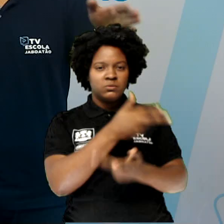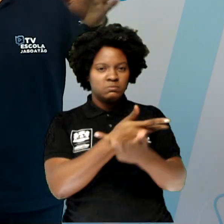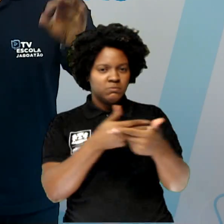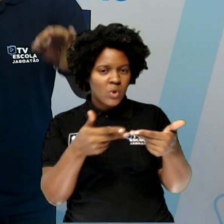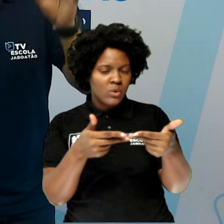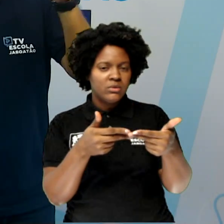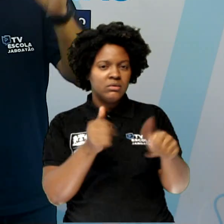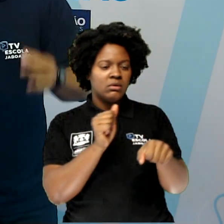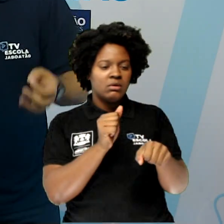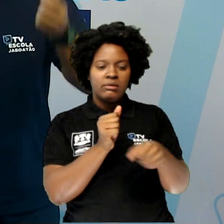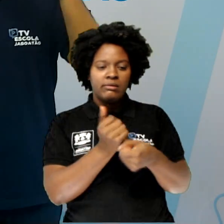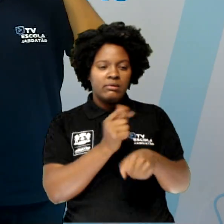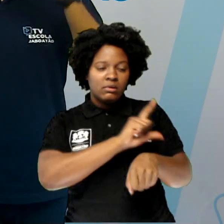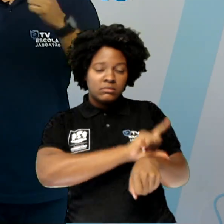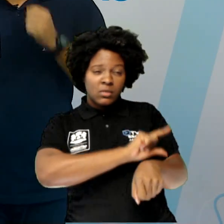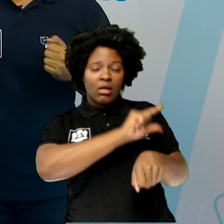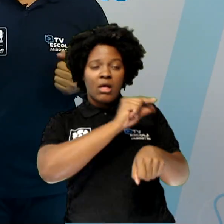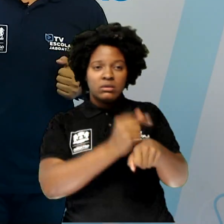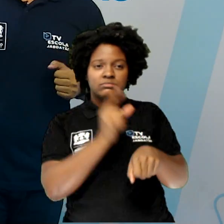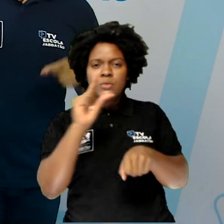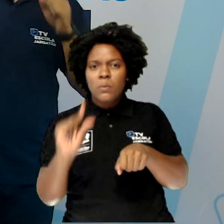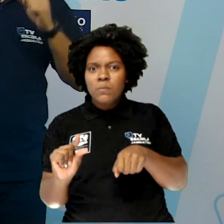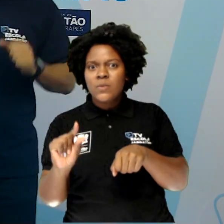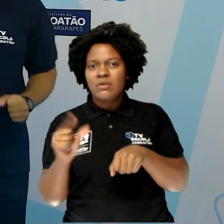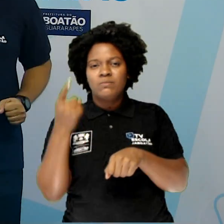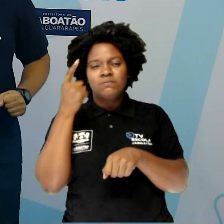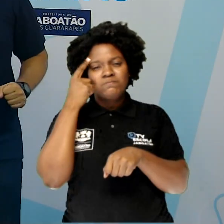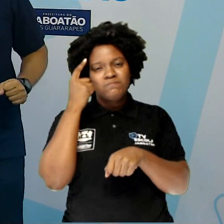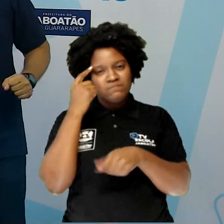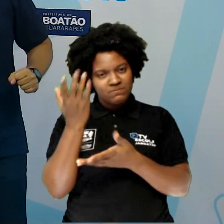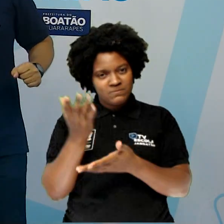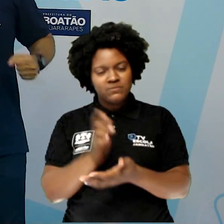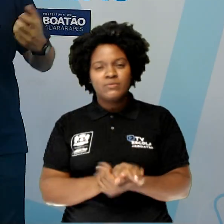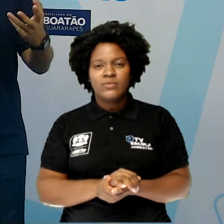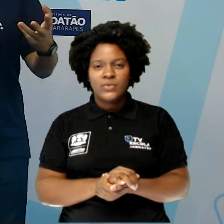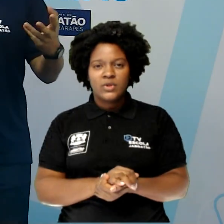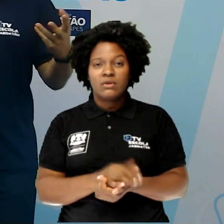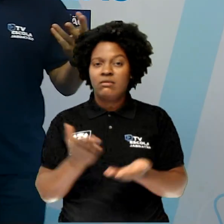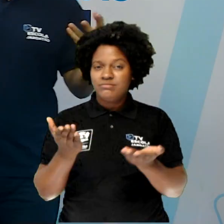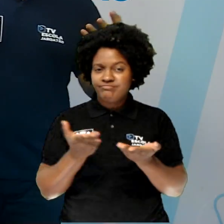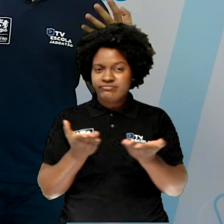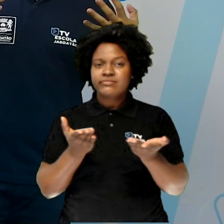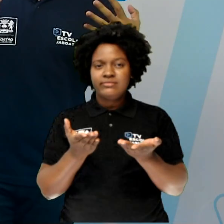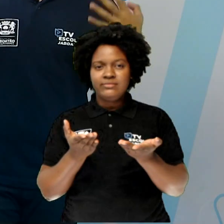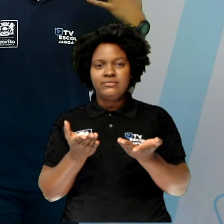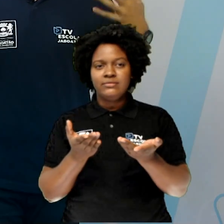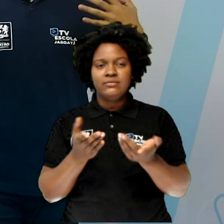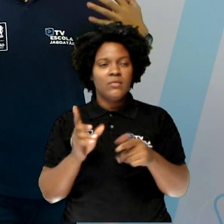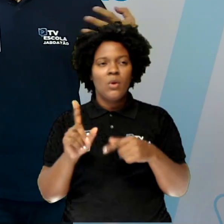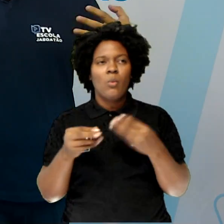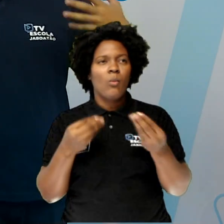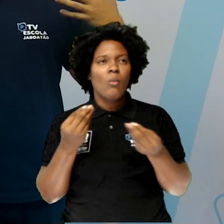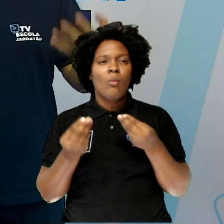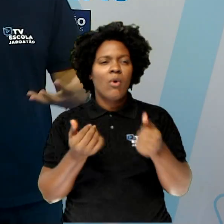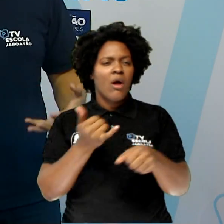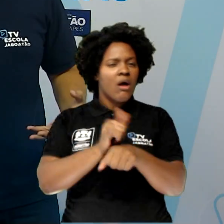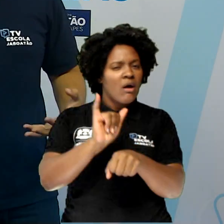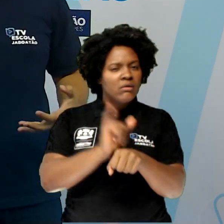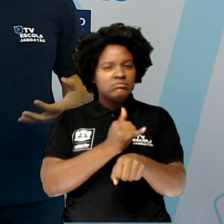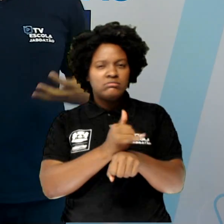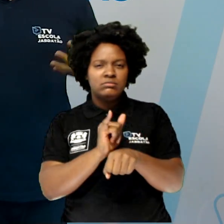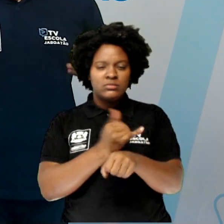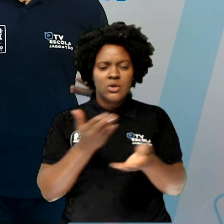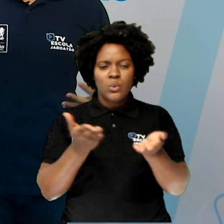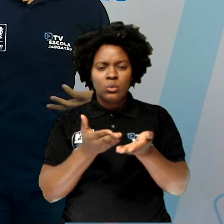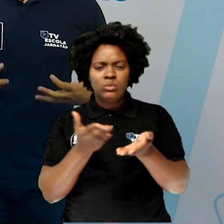durem cada vez menos. Pensou sobre isso? E aí eu vou trazer para vocês, então, qual seria a estratégia, né? Hoje é